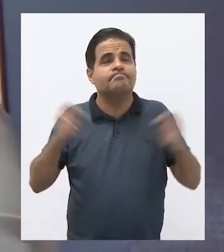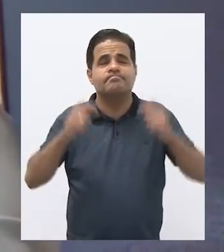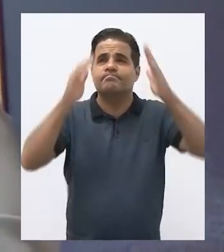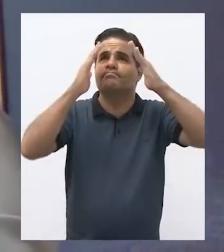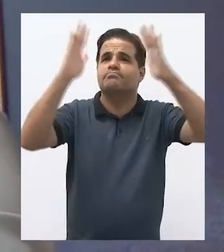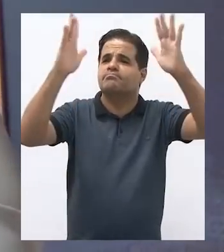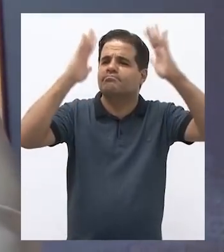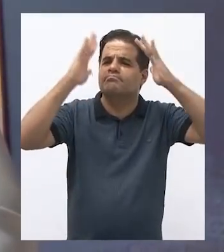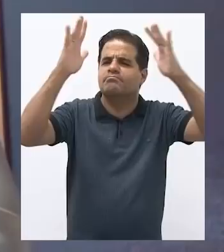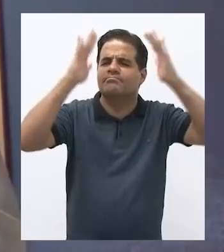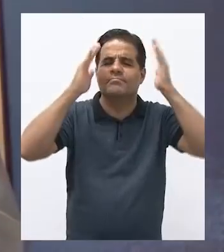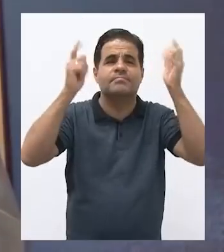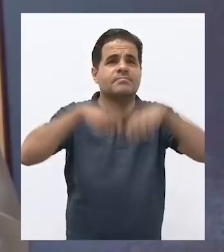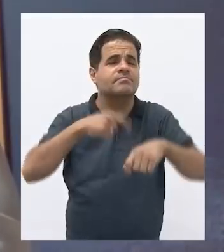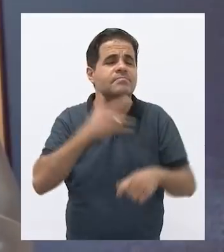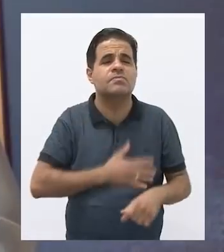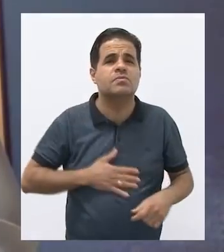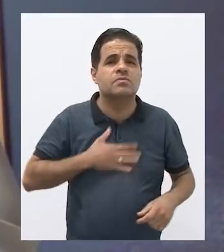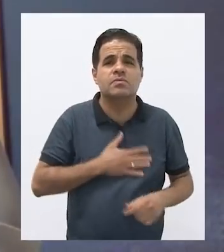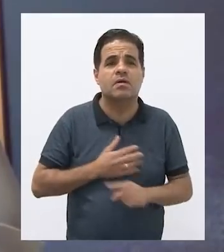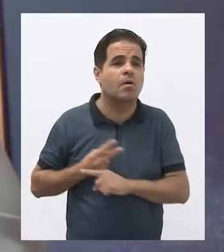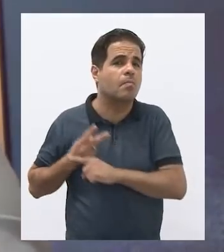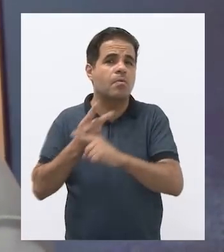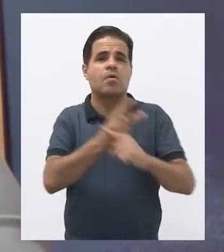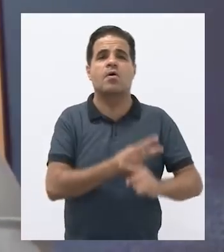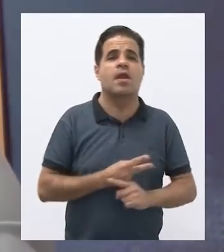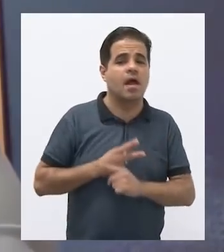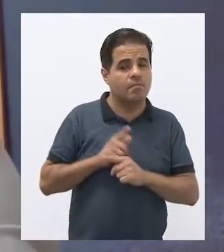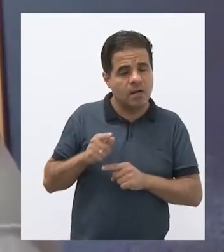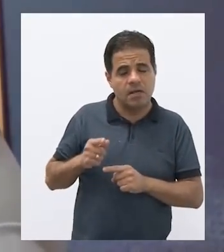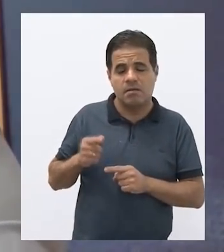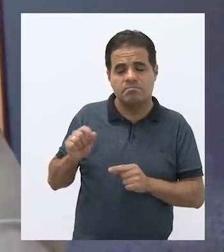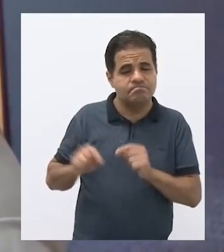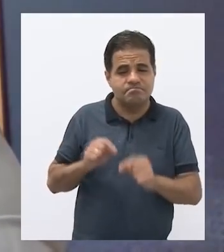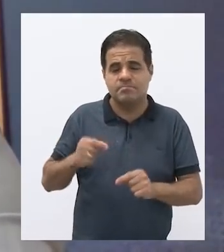pensava, o que a gente gostava, o que a gente procurava naquele momento.